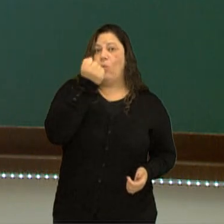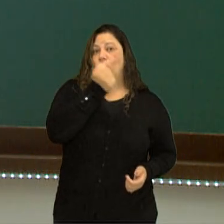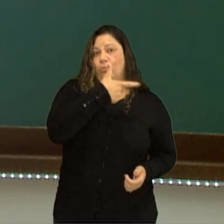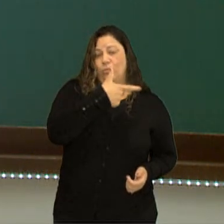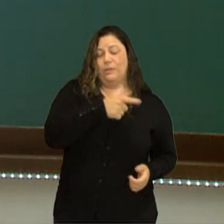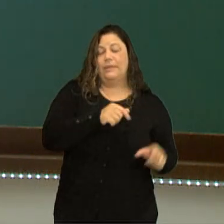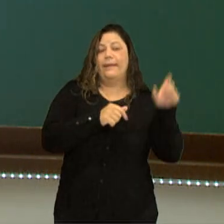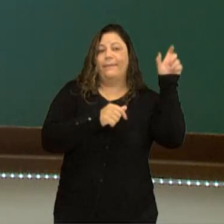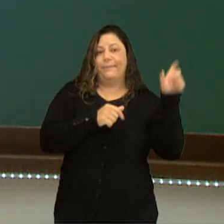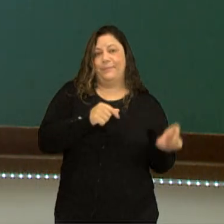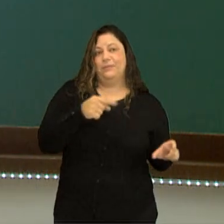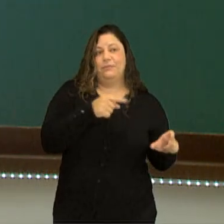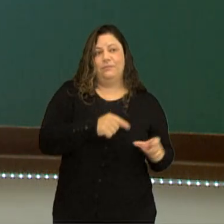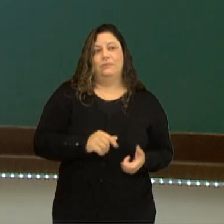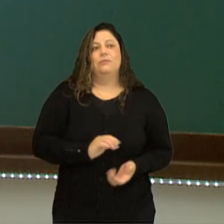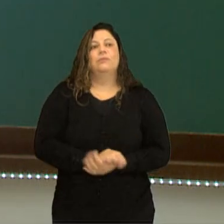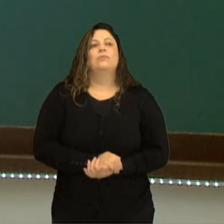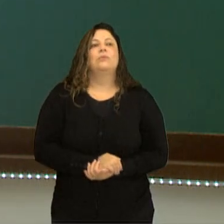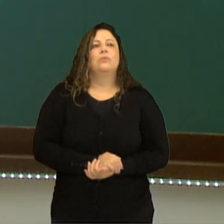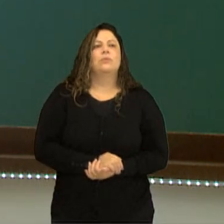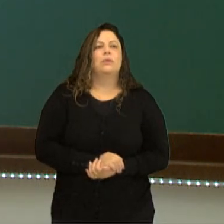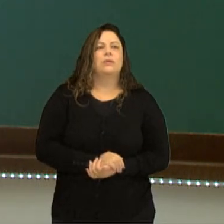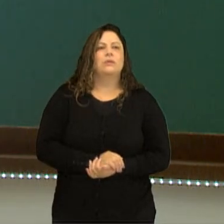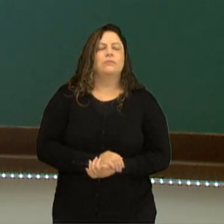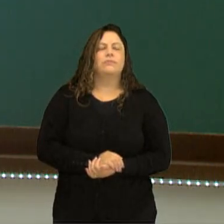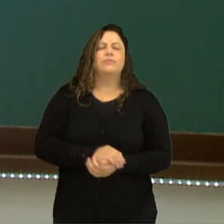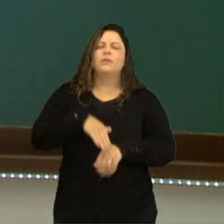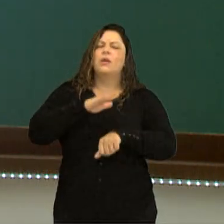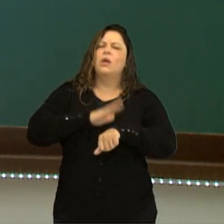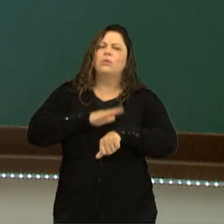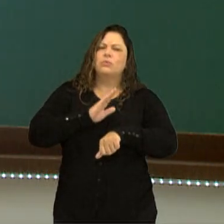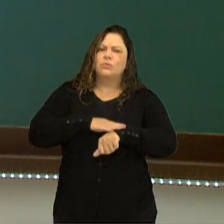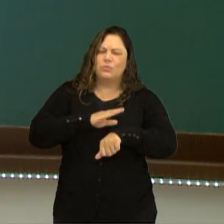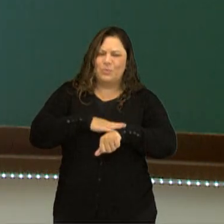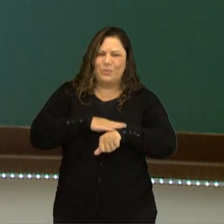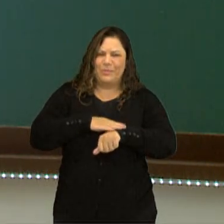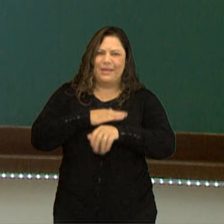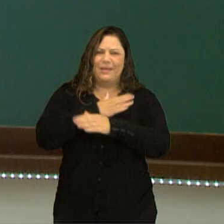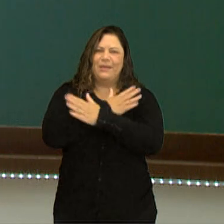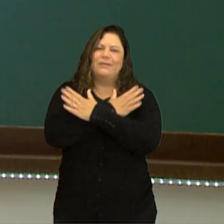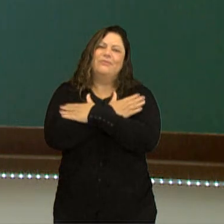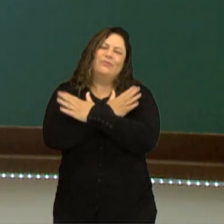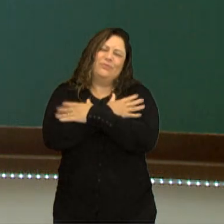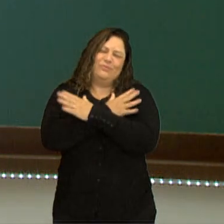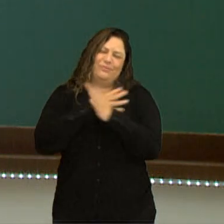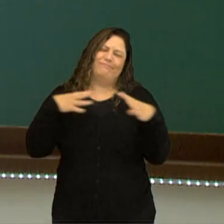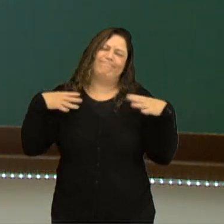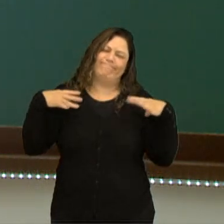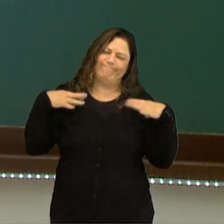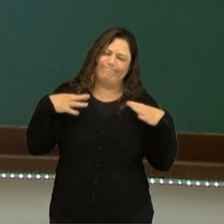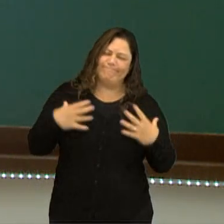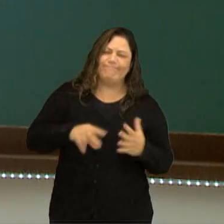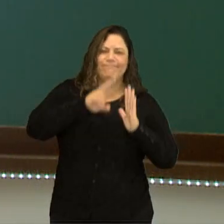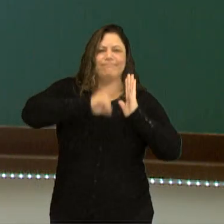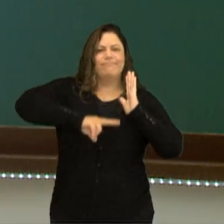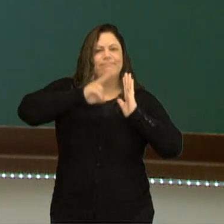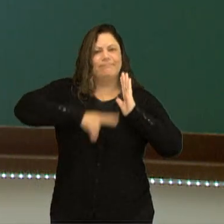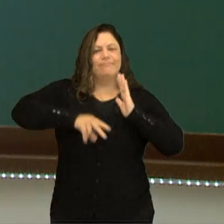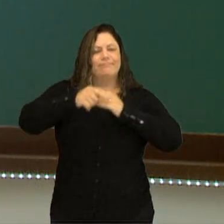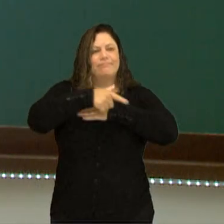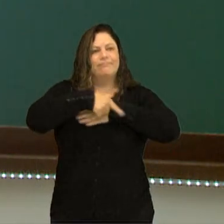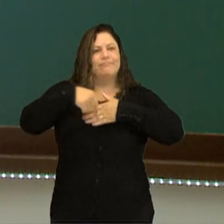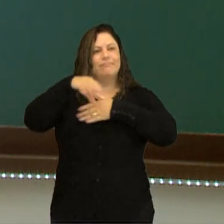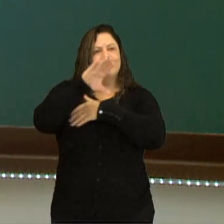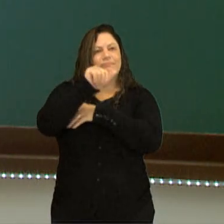momentos de folga, lia Camões. Então a pessoa não lia o autor, não era o autor na frente fazendo